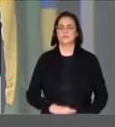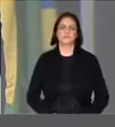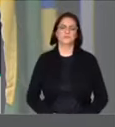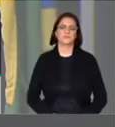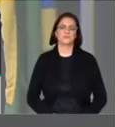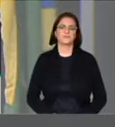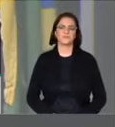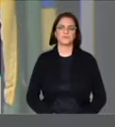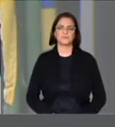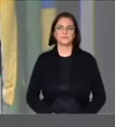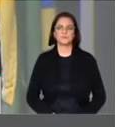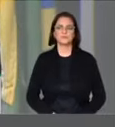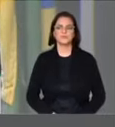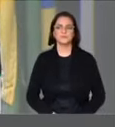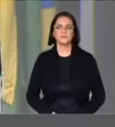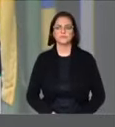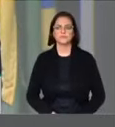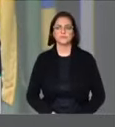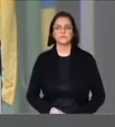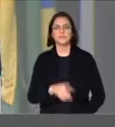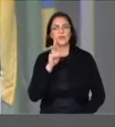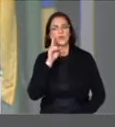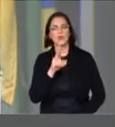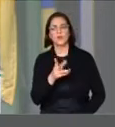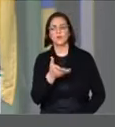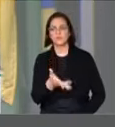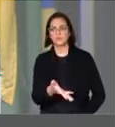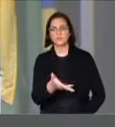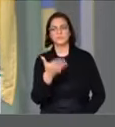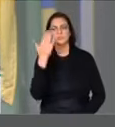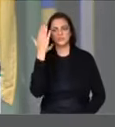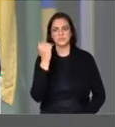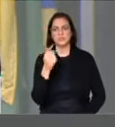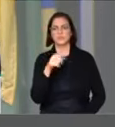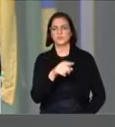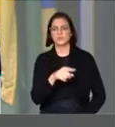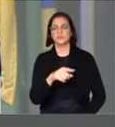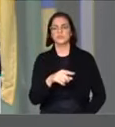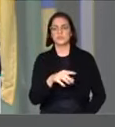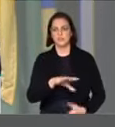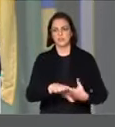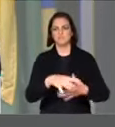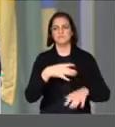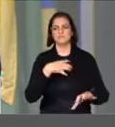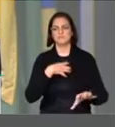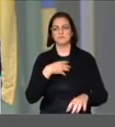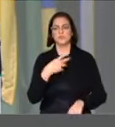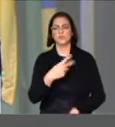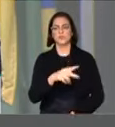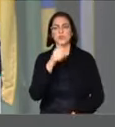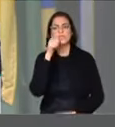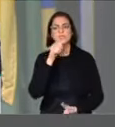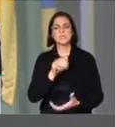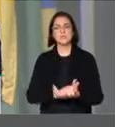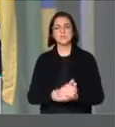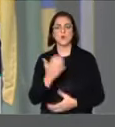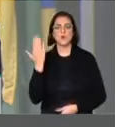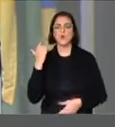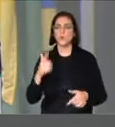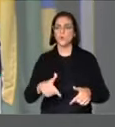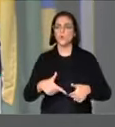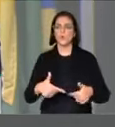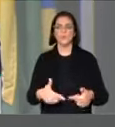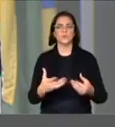teve. Eu olho para você, amor, e eu sei da sua dor. Sua esposa, ela era uma combatente,